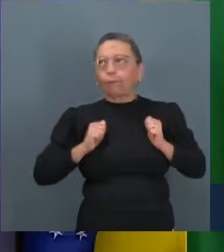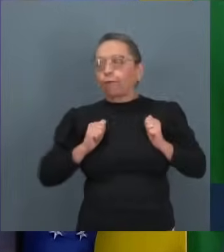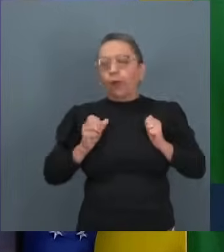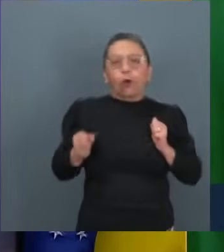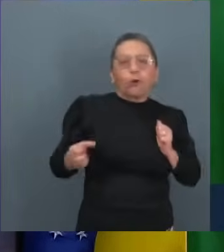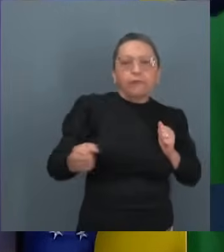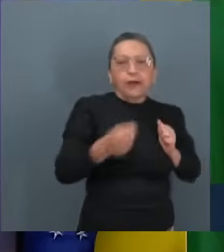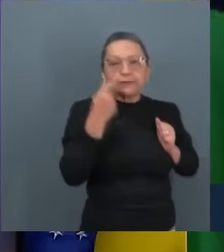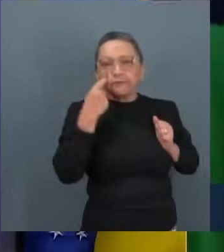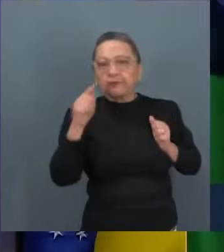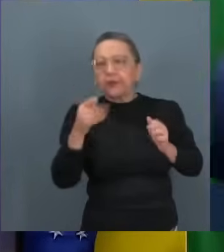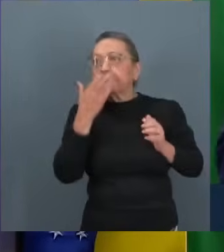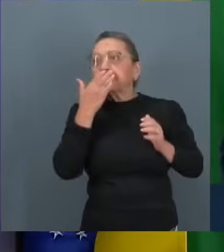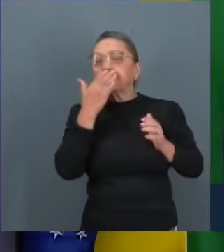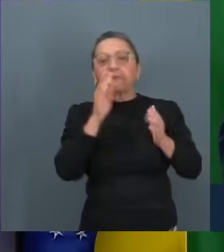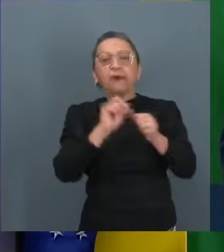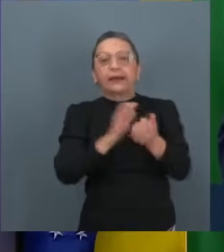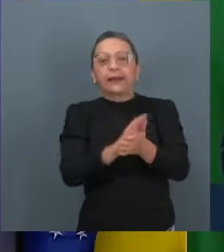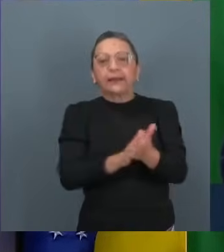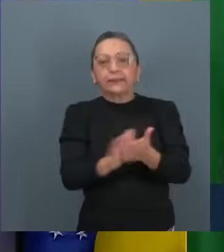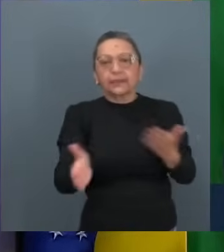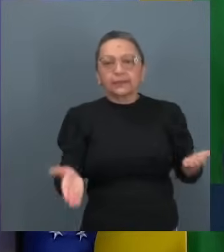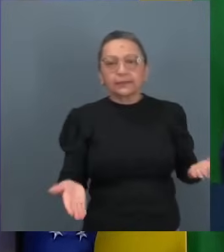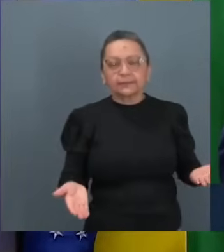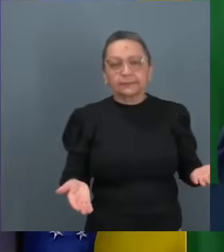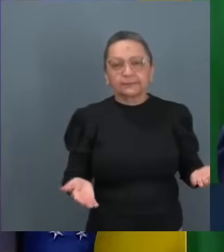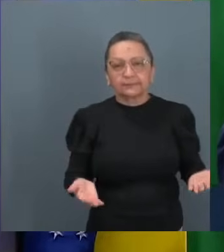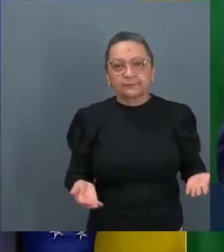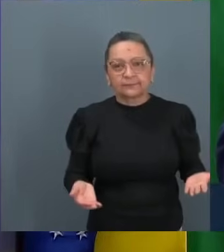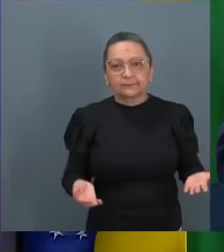diante dessas interferências malignas do Supremo,